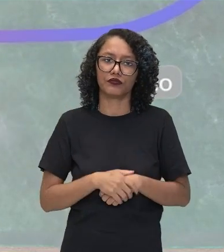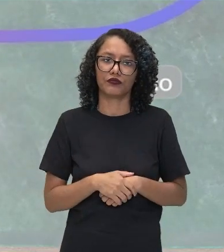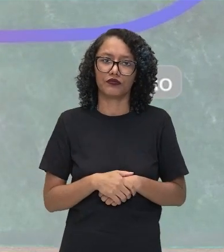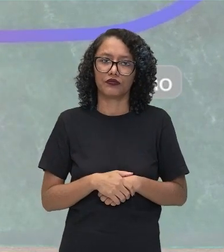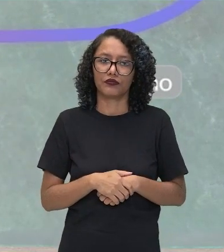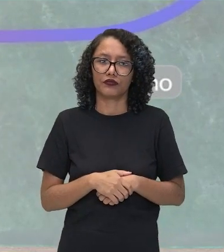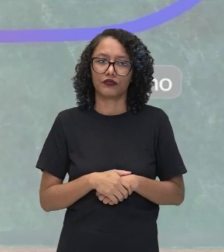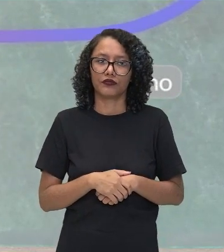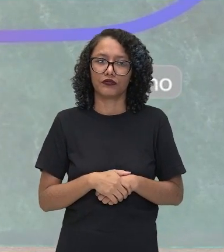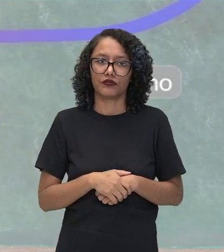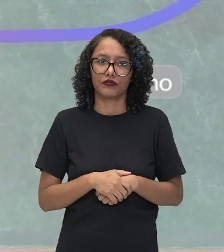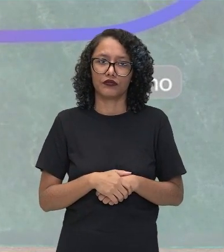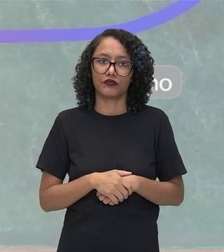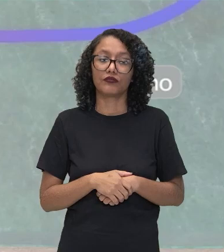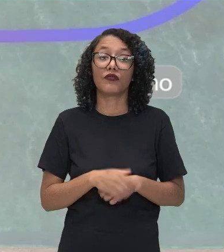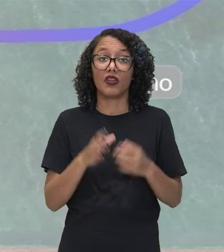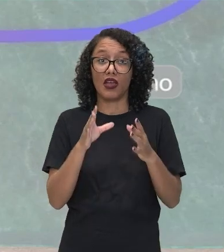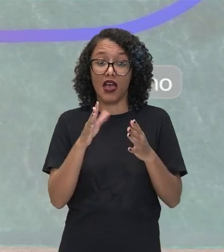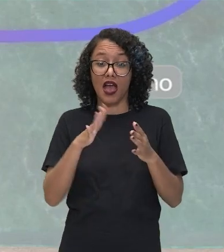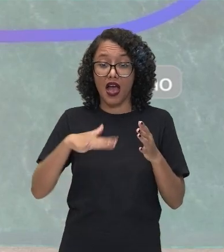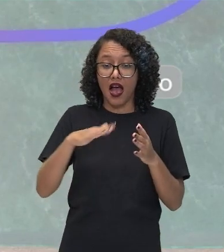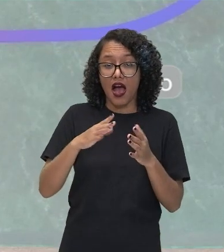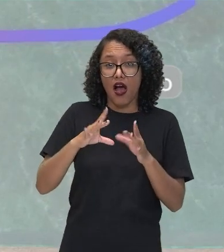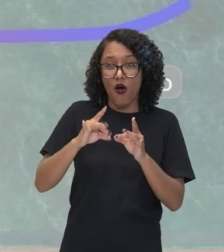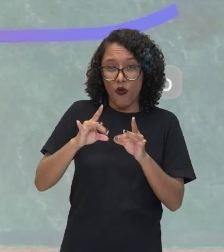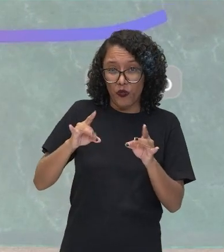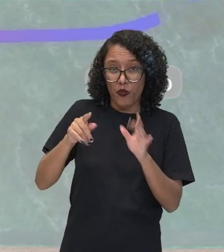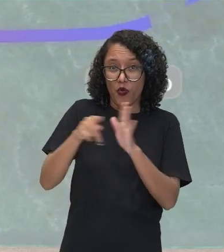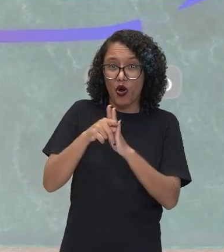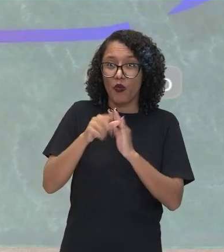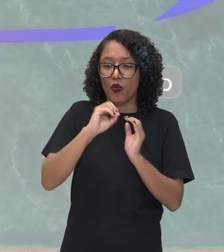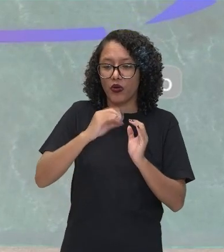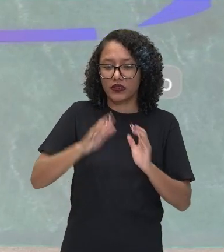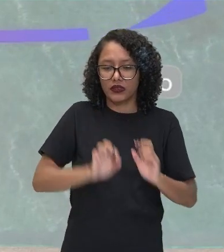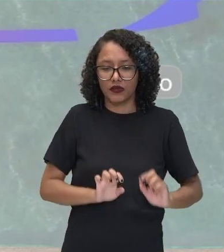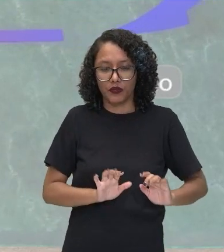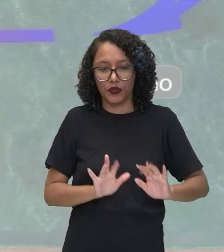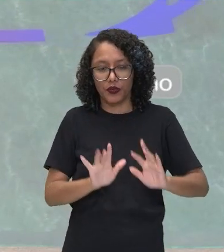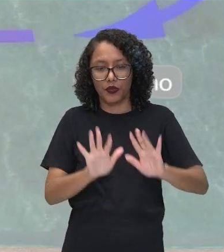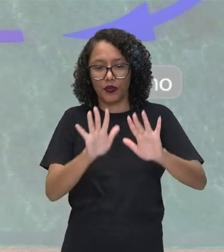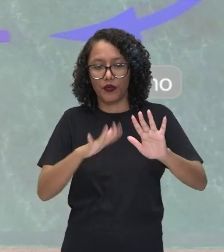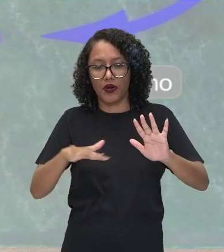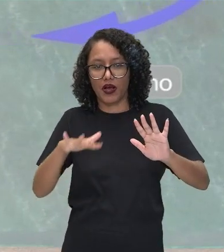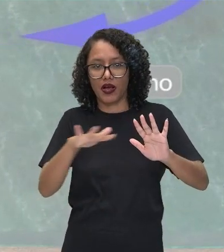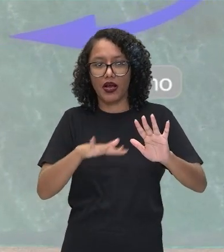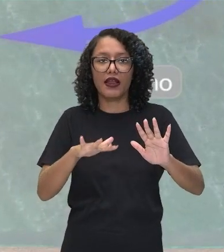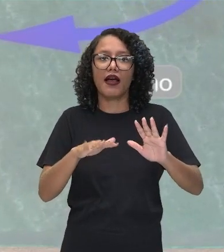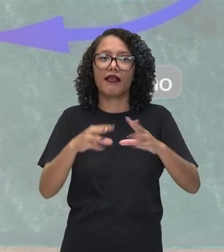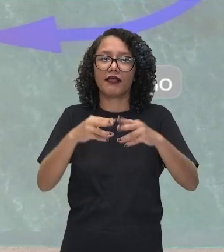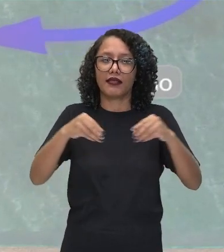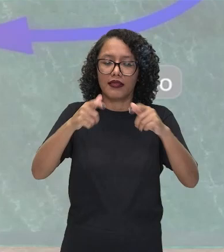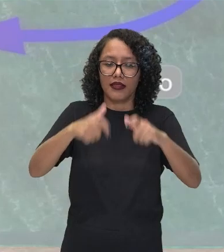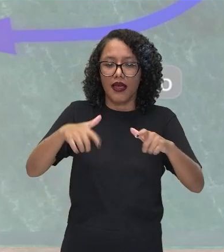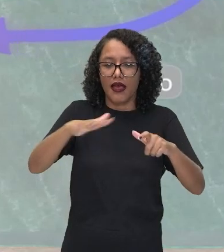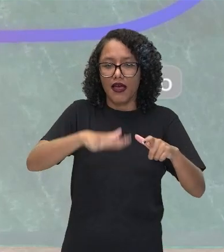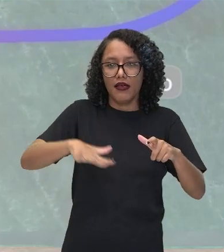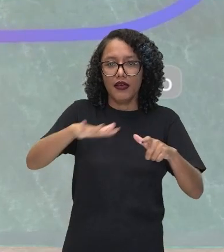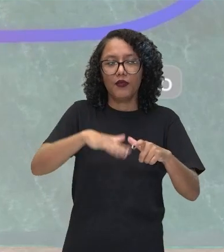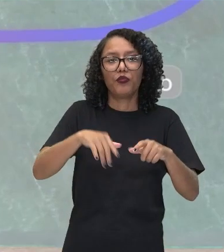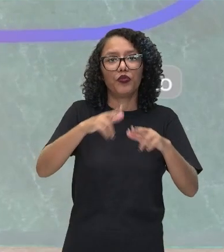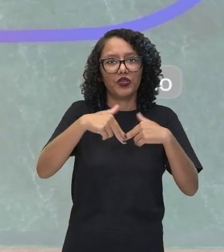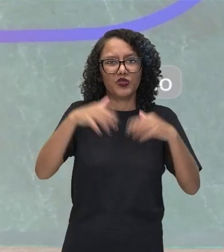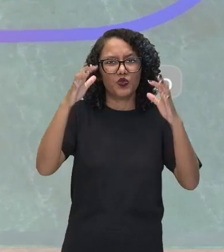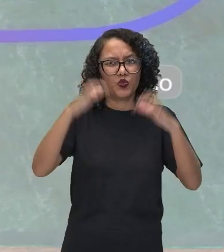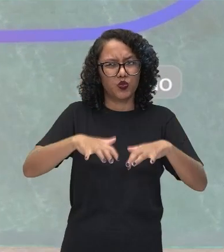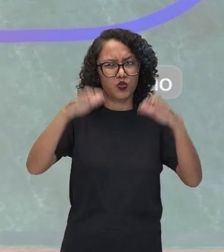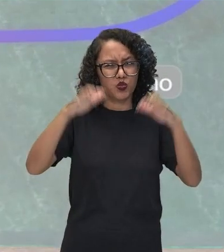a umidade do oceano em direção à Terra. E isso faz com que haja, então, chuvas prolongadas e é